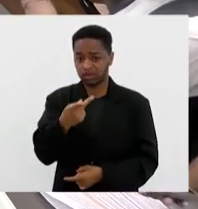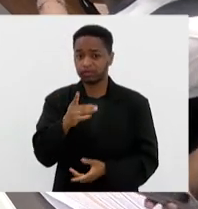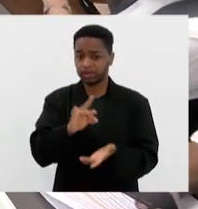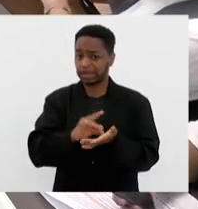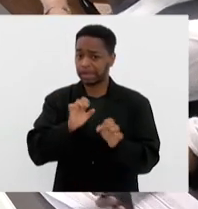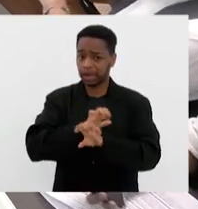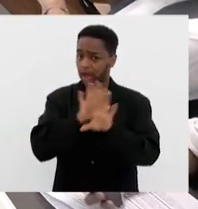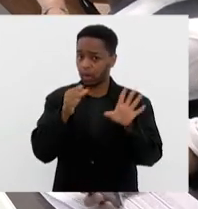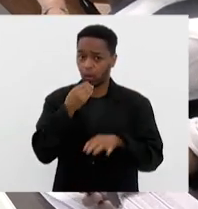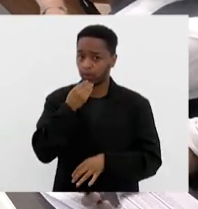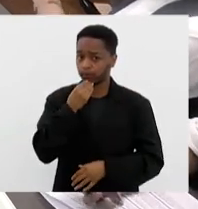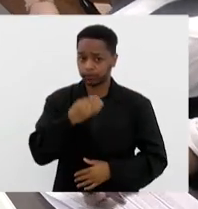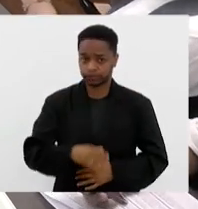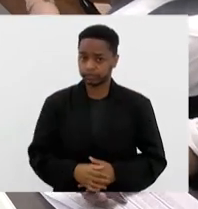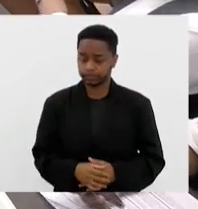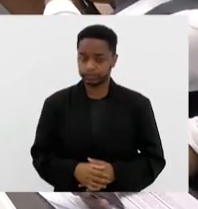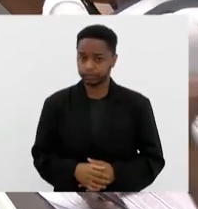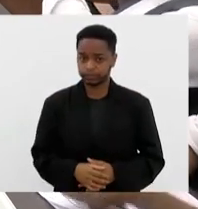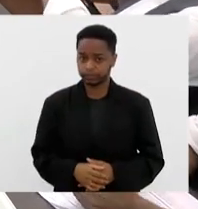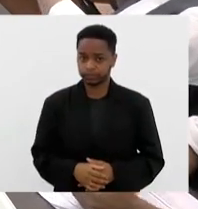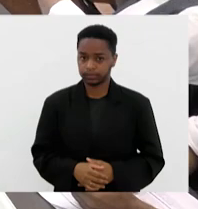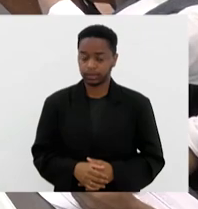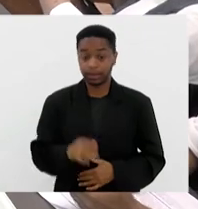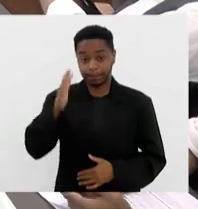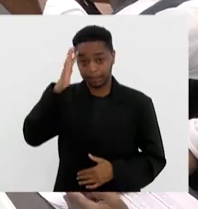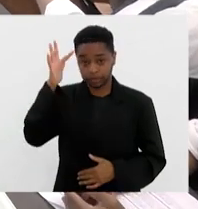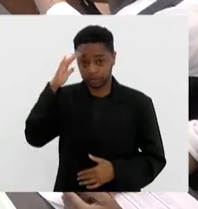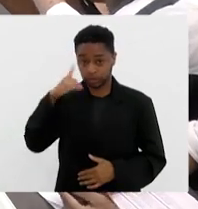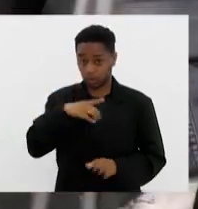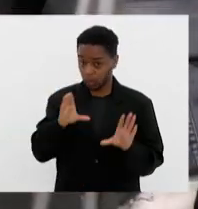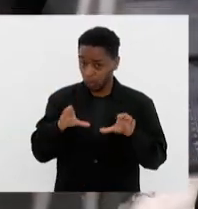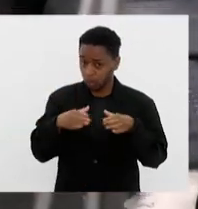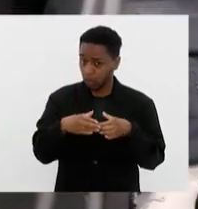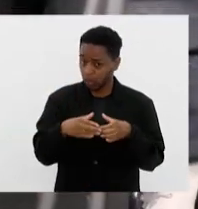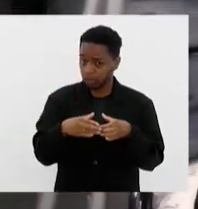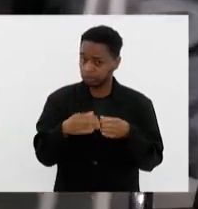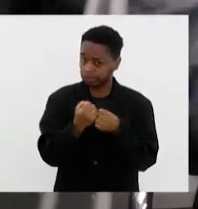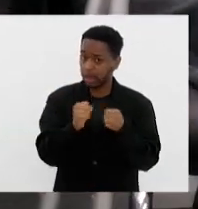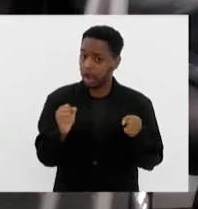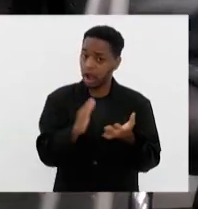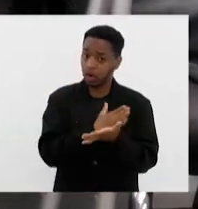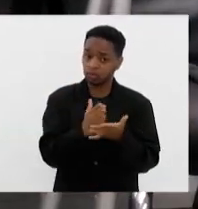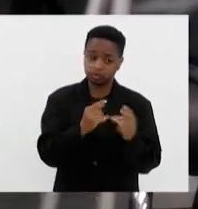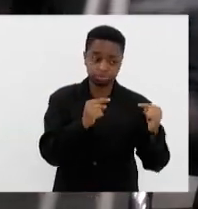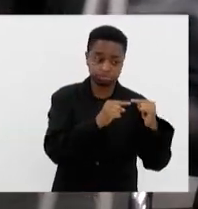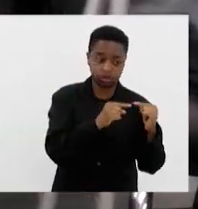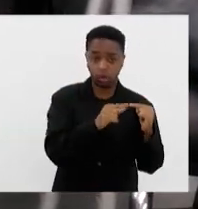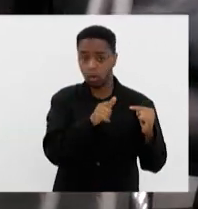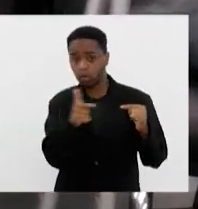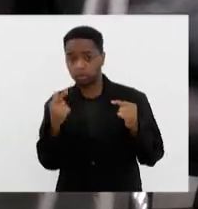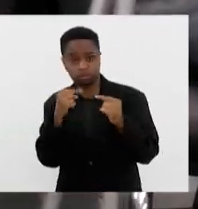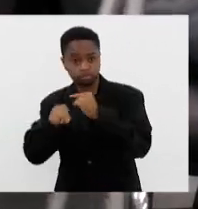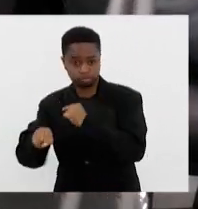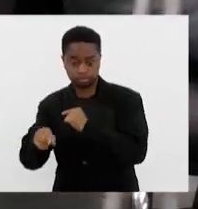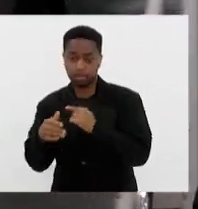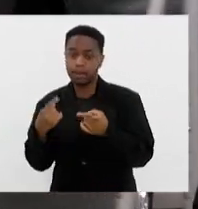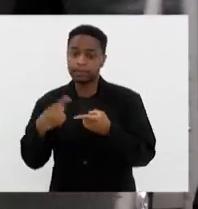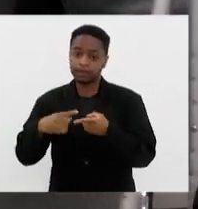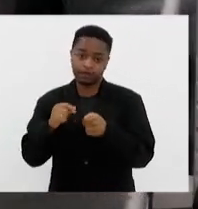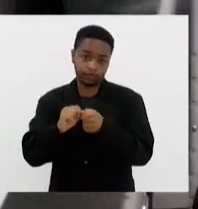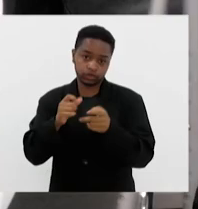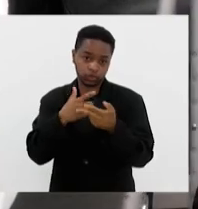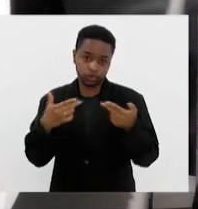clara. Imagina. É verdade. Tem um grupo muito grande, que alguns realmente se enquadrem, outros não se enquadrem porque fizeram